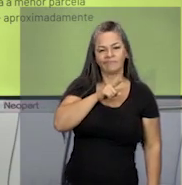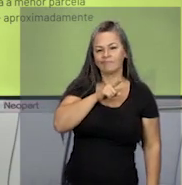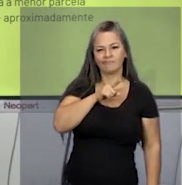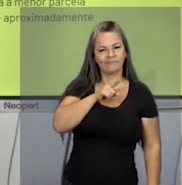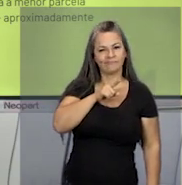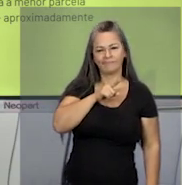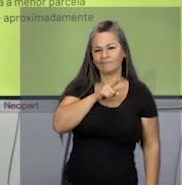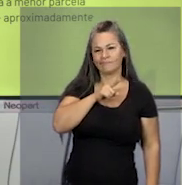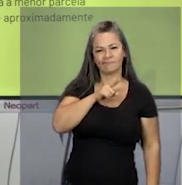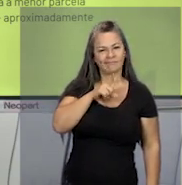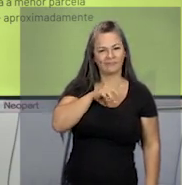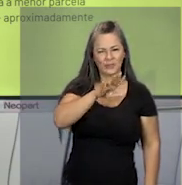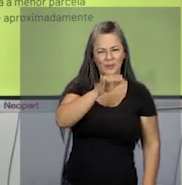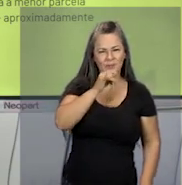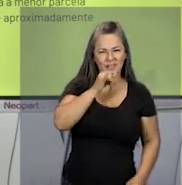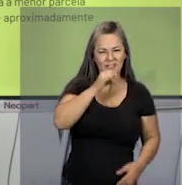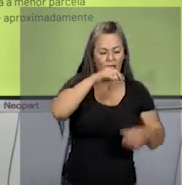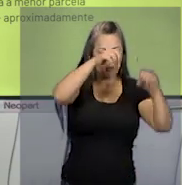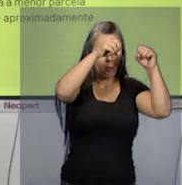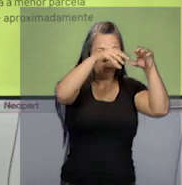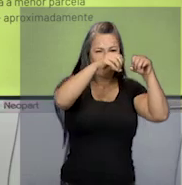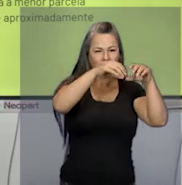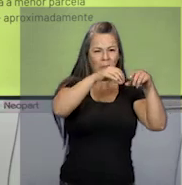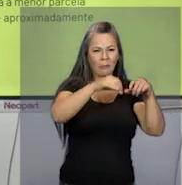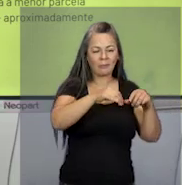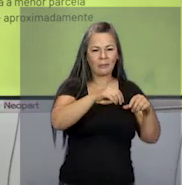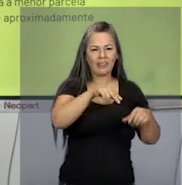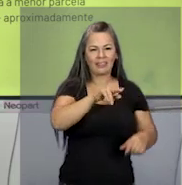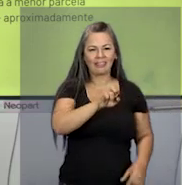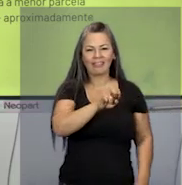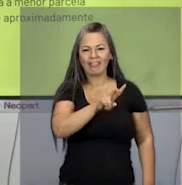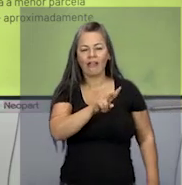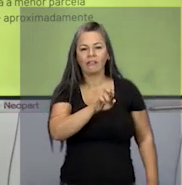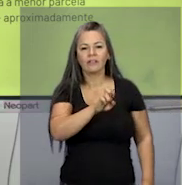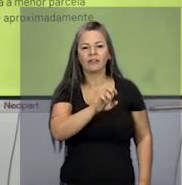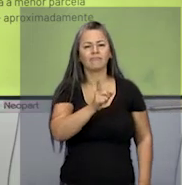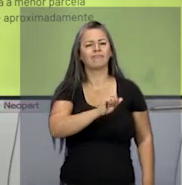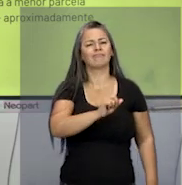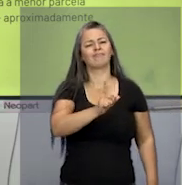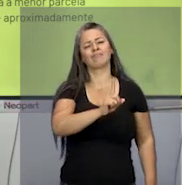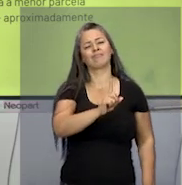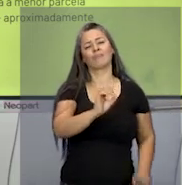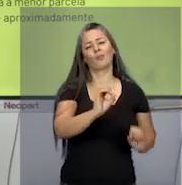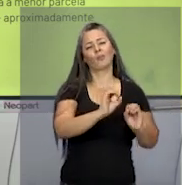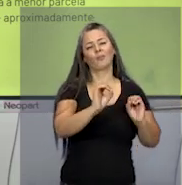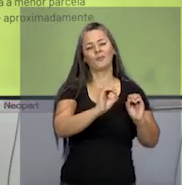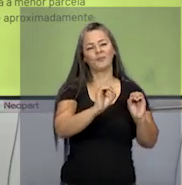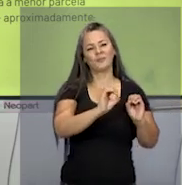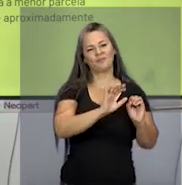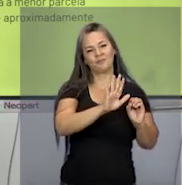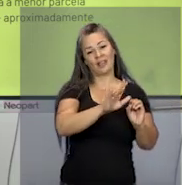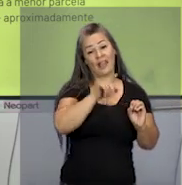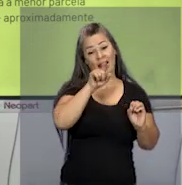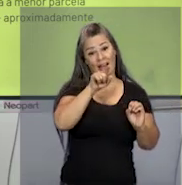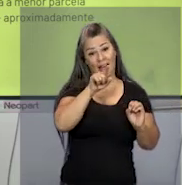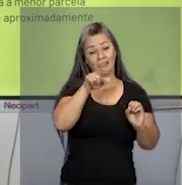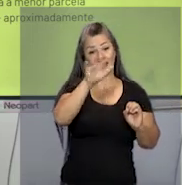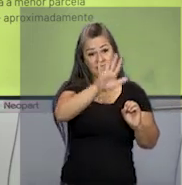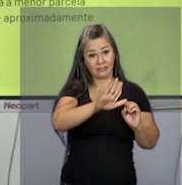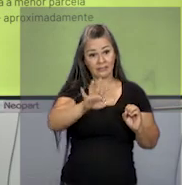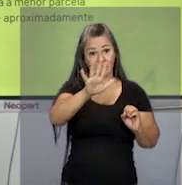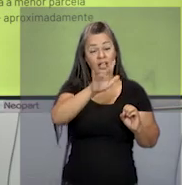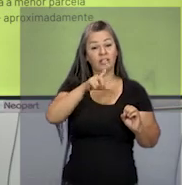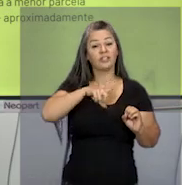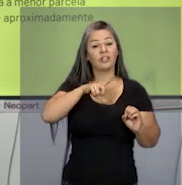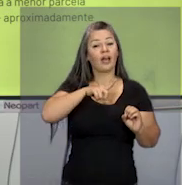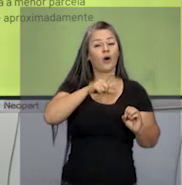de... não vai encontrar neve nem geada nessas regiões, porque geralmente não, essas regiões elas não apresentam o clima de inverno, né?